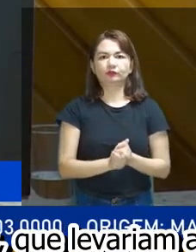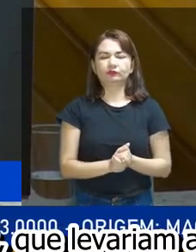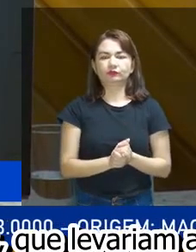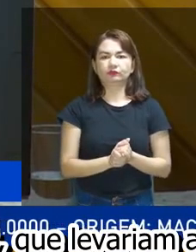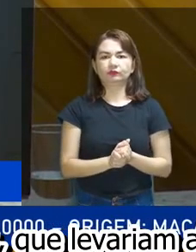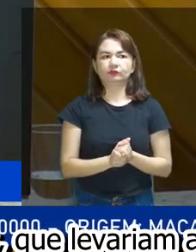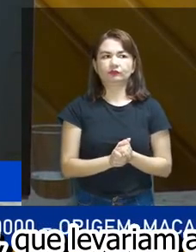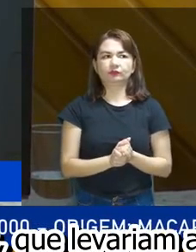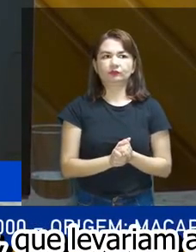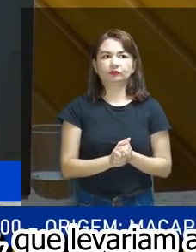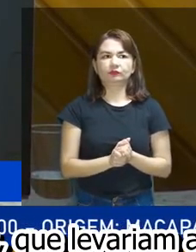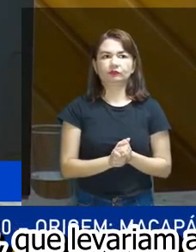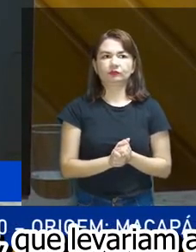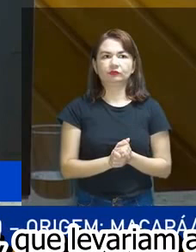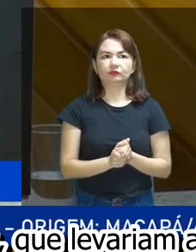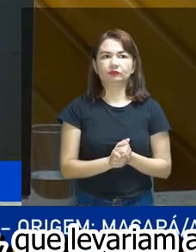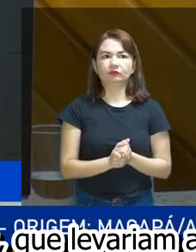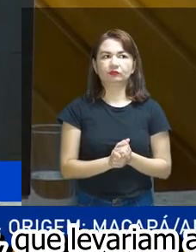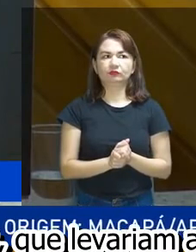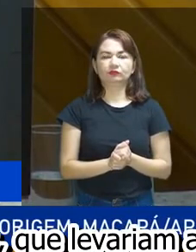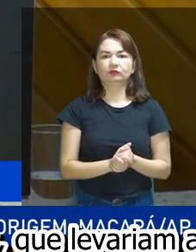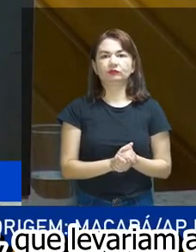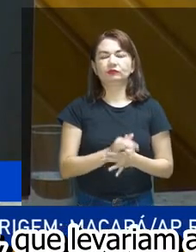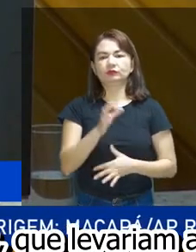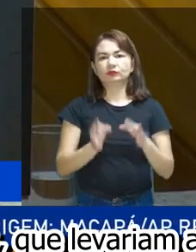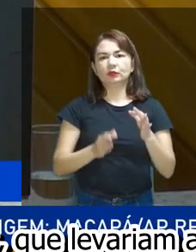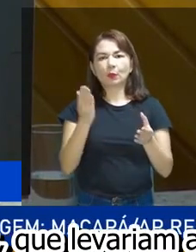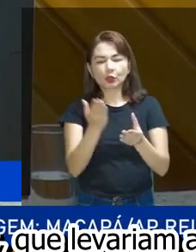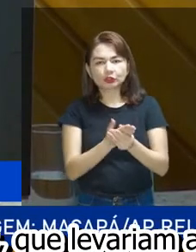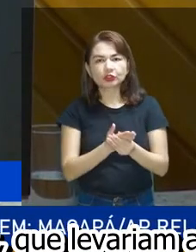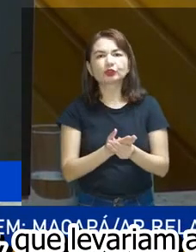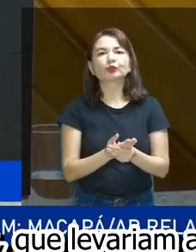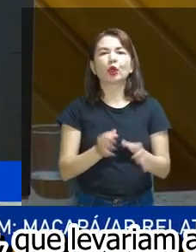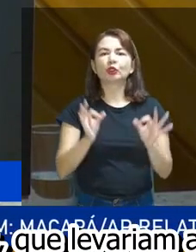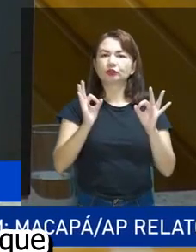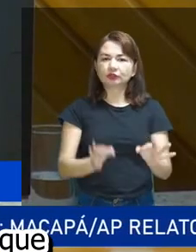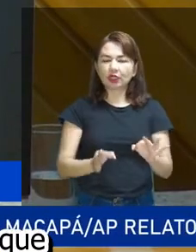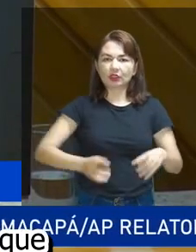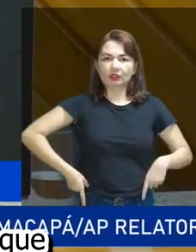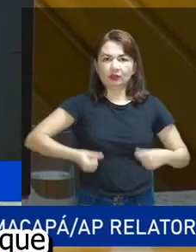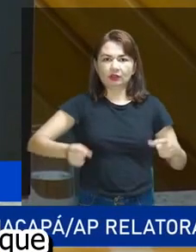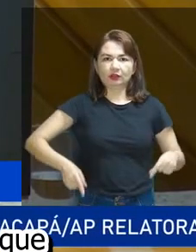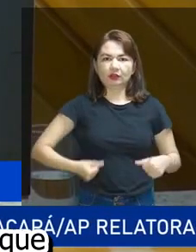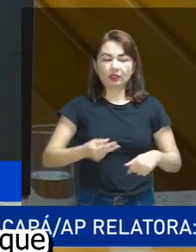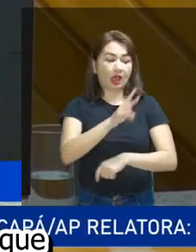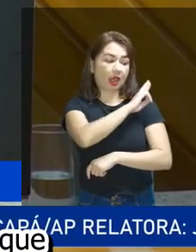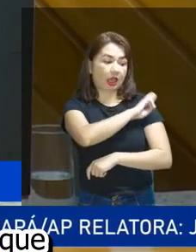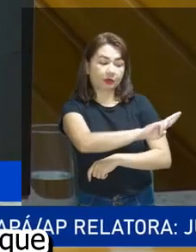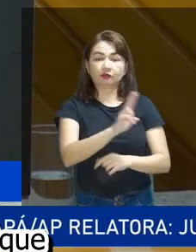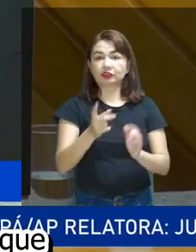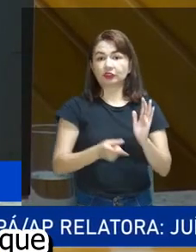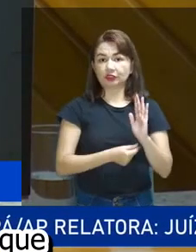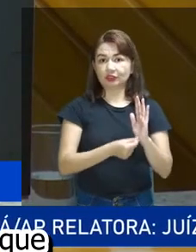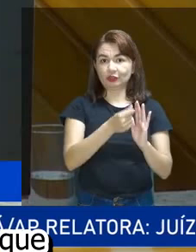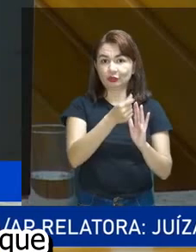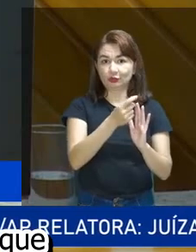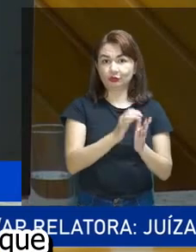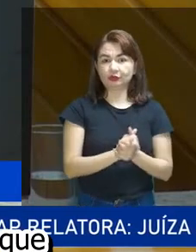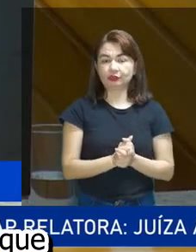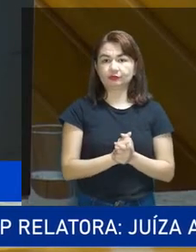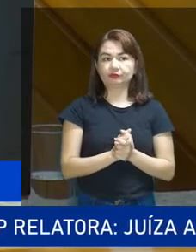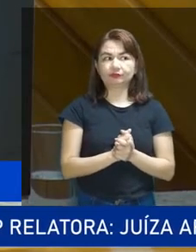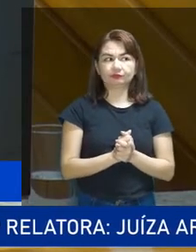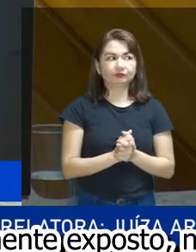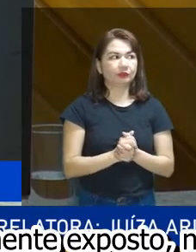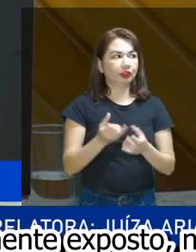termos percentuais e absolutos de despesa irregulares que levariam à desaprovação das contas, imperioso destacar